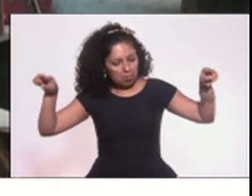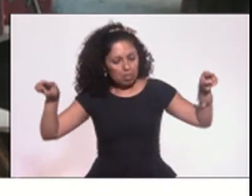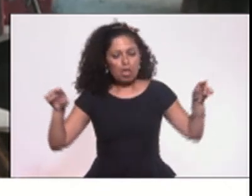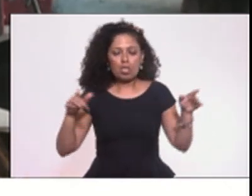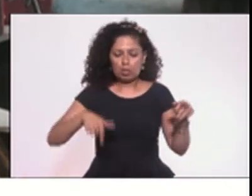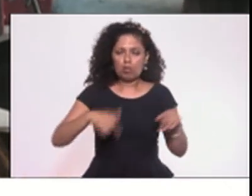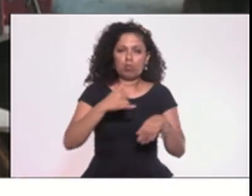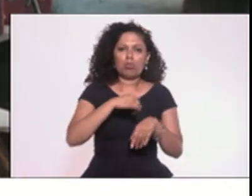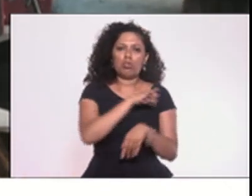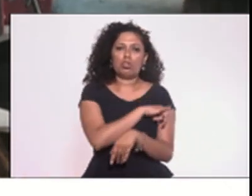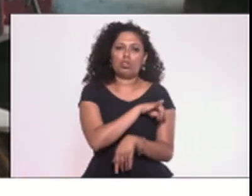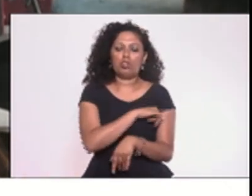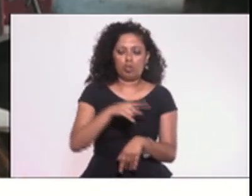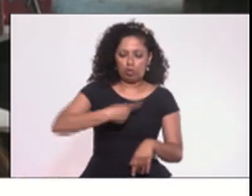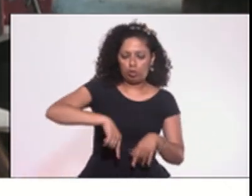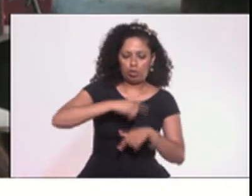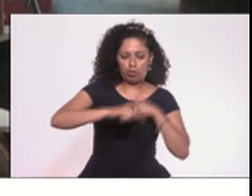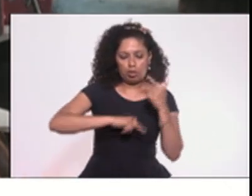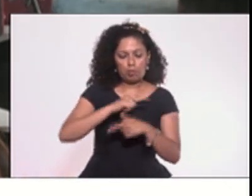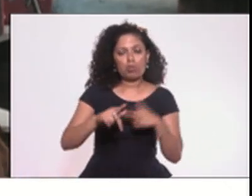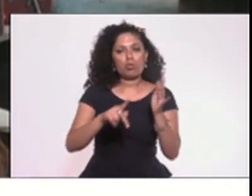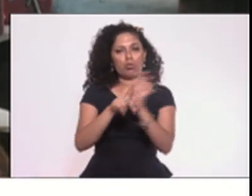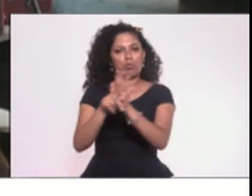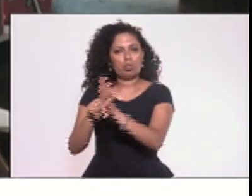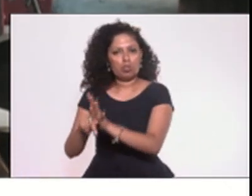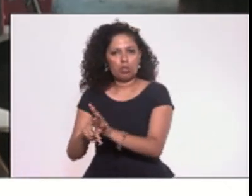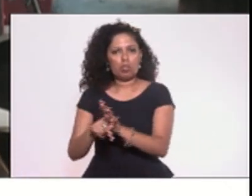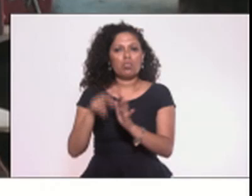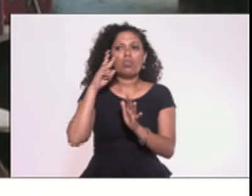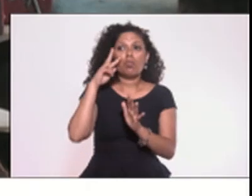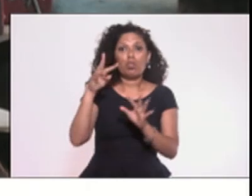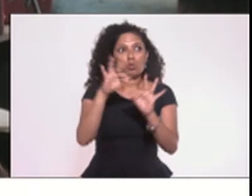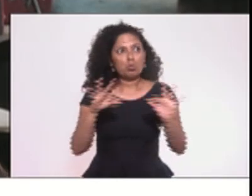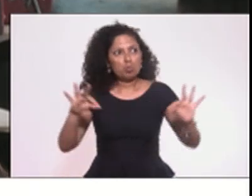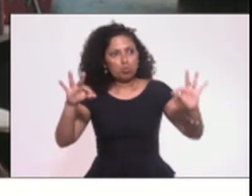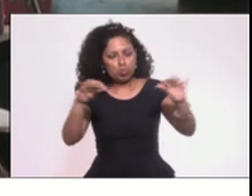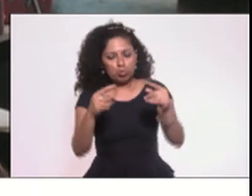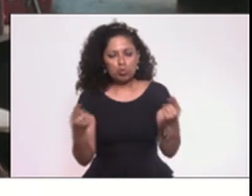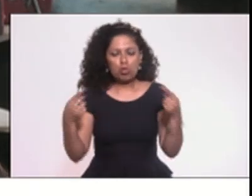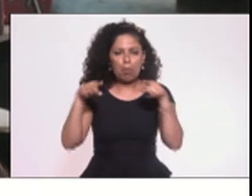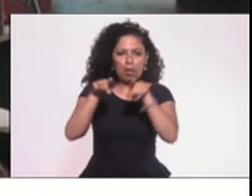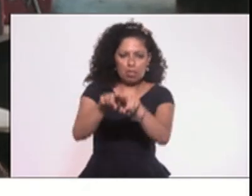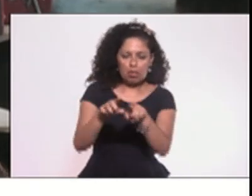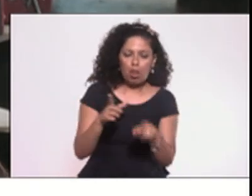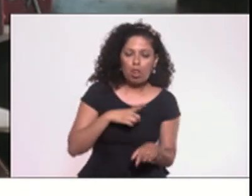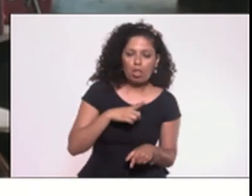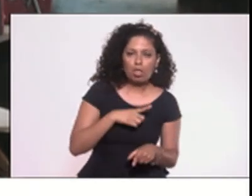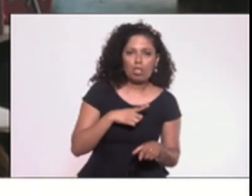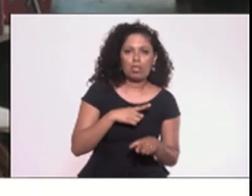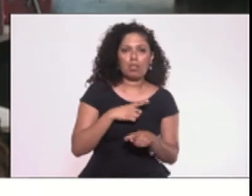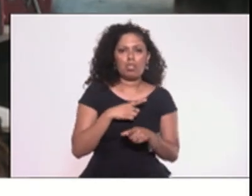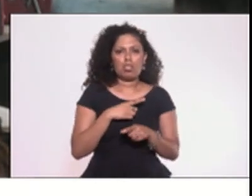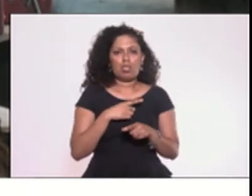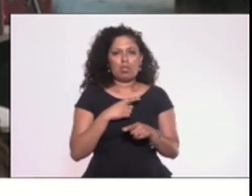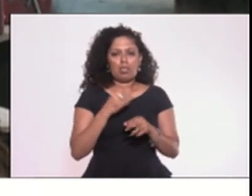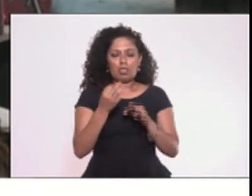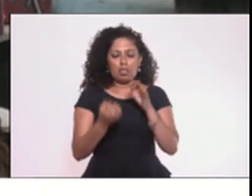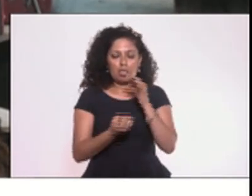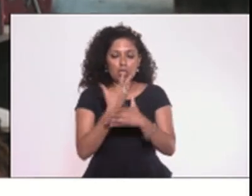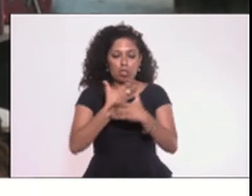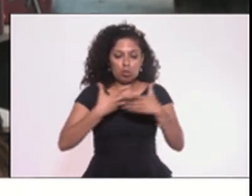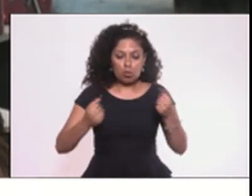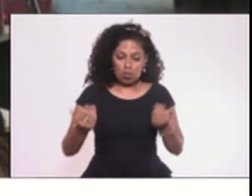Então, trabalhar esses projetos utilizando essa rede de parceiros no sentido de gerar produtos e